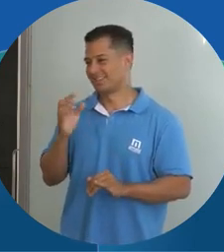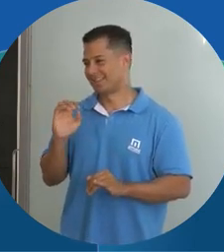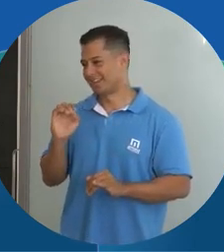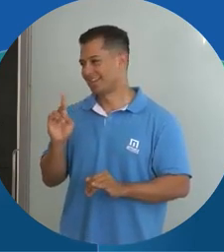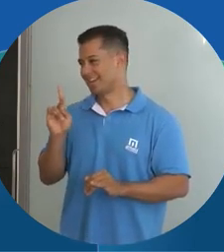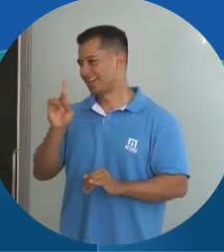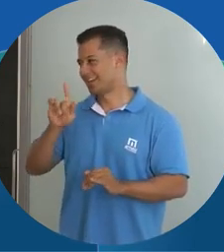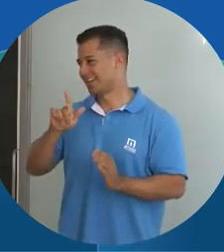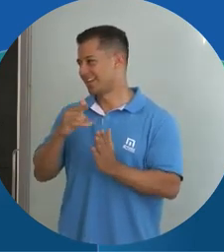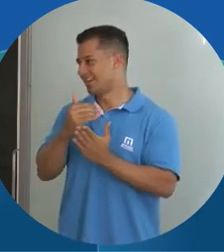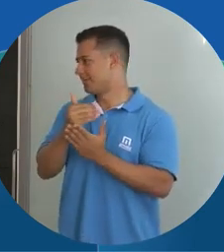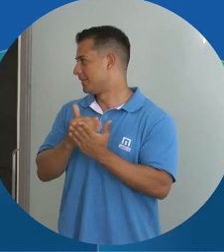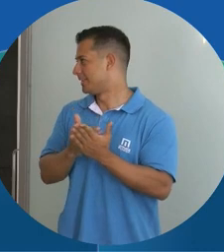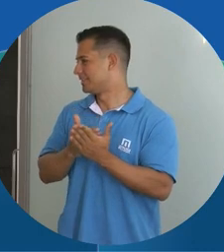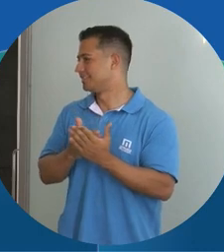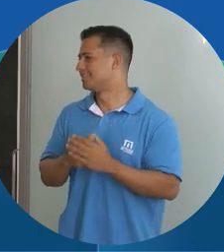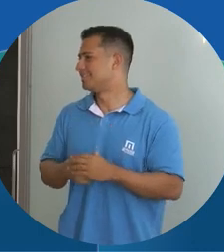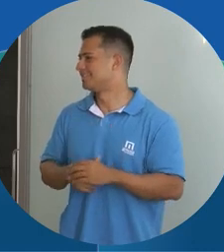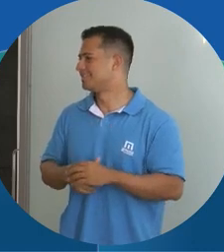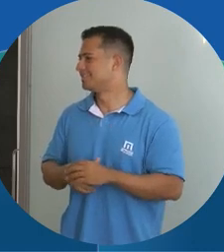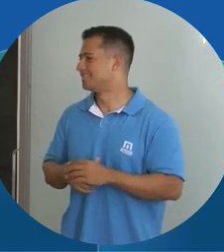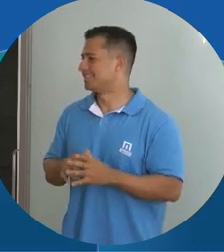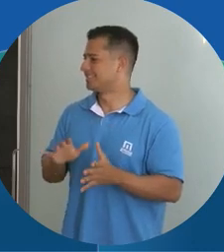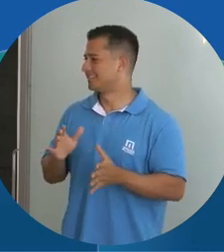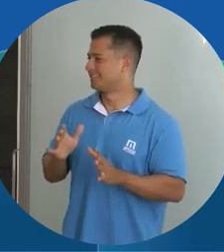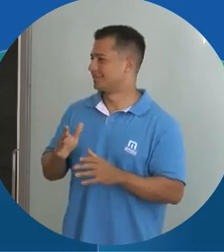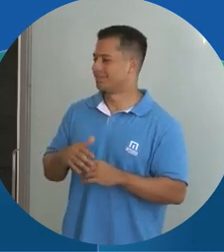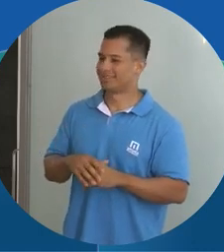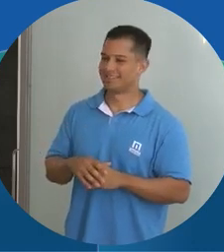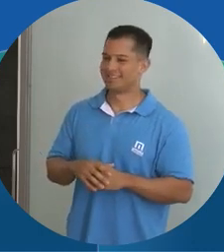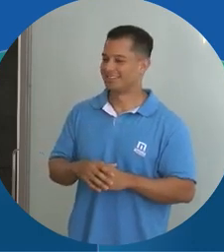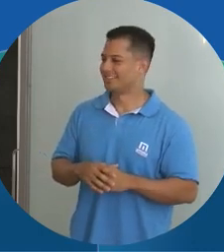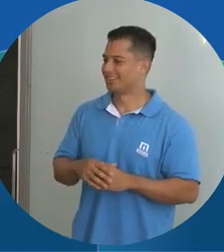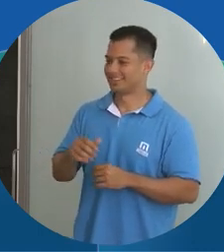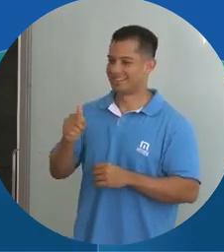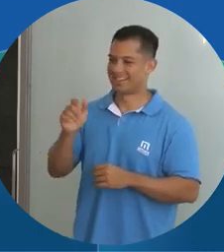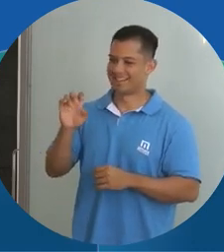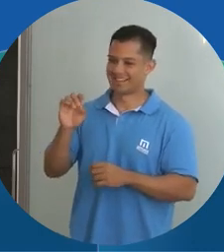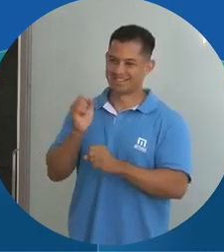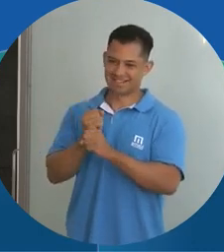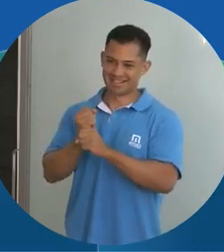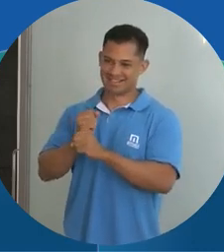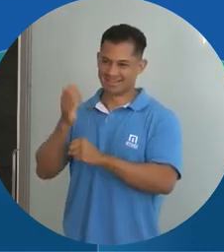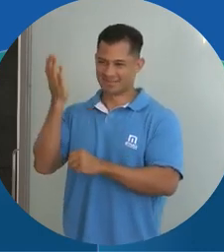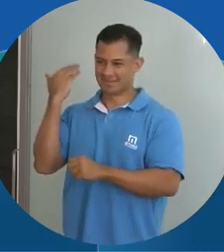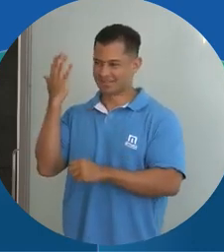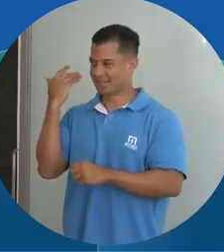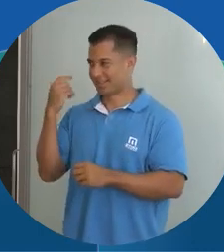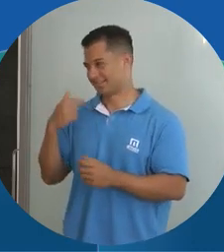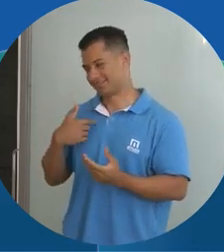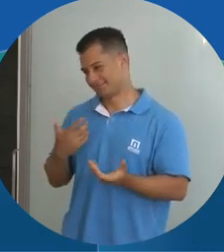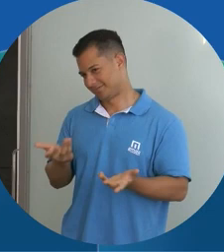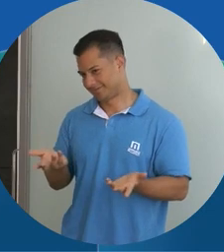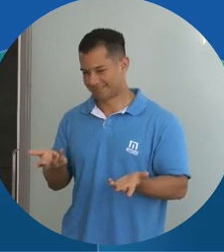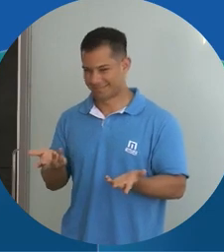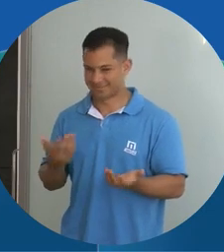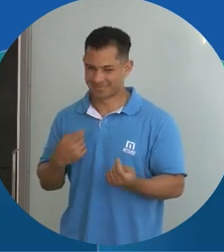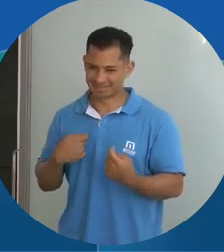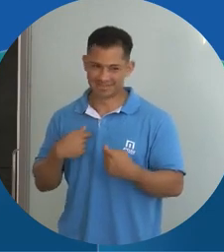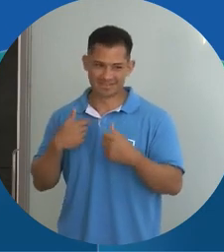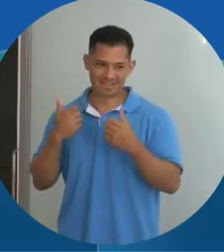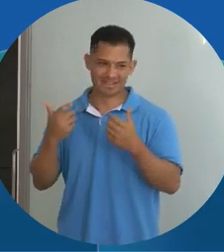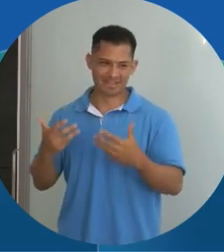uma foto sul com 30 quilos a menos, mais ou menos. Tem uns 10 anos por aí. Não podia perder a oportunidade, né?